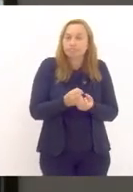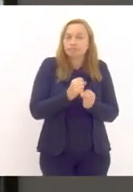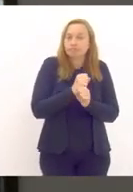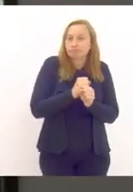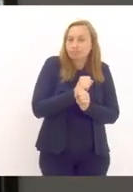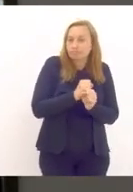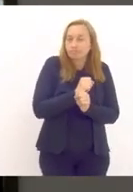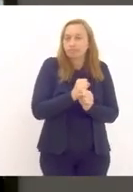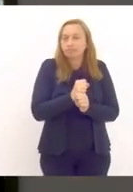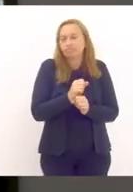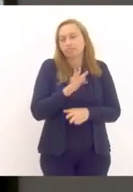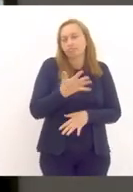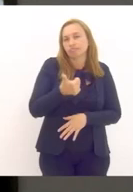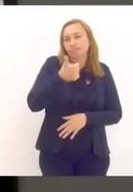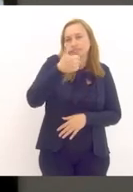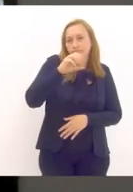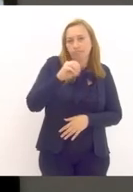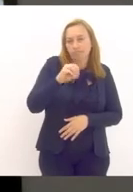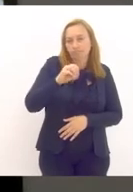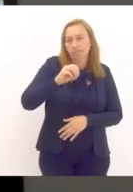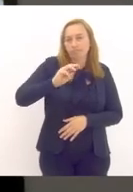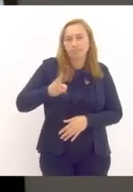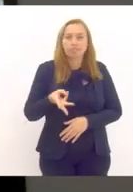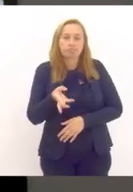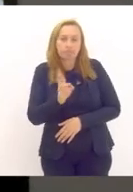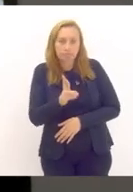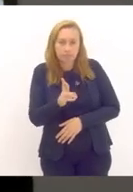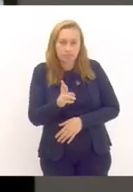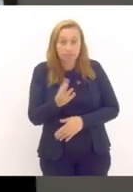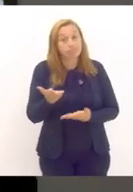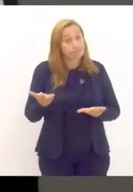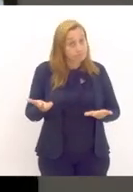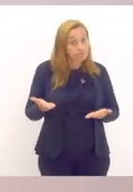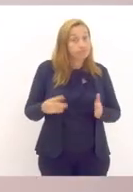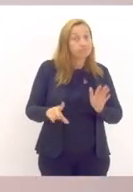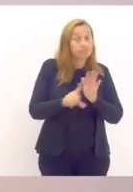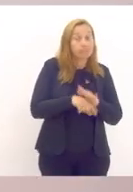10 bilhões de reais, que é a plenitude das